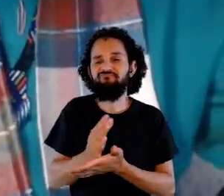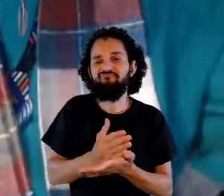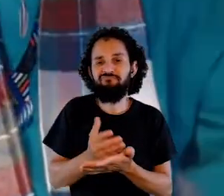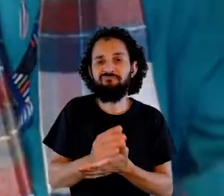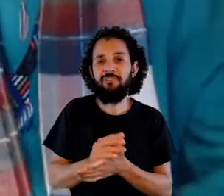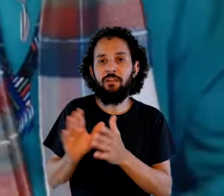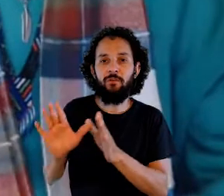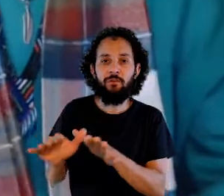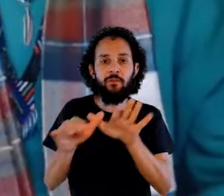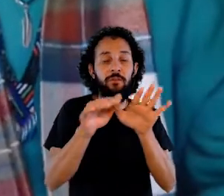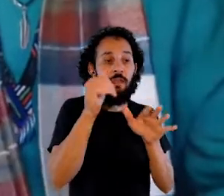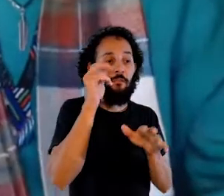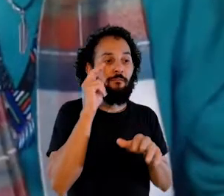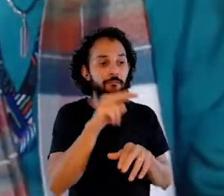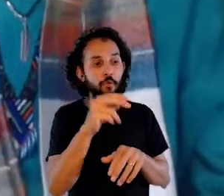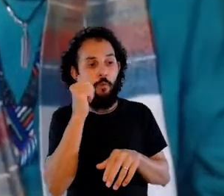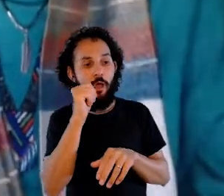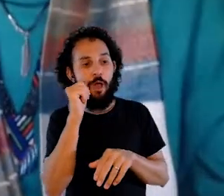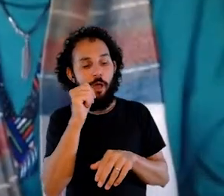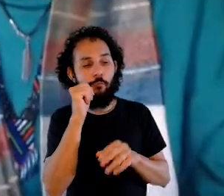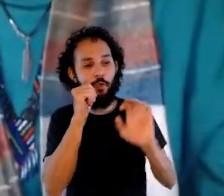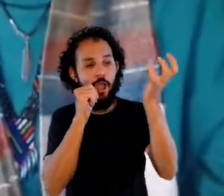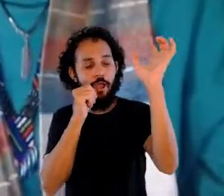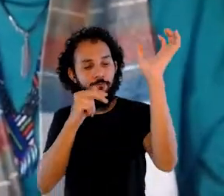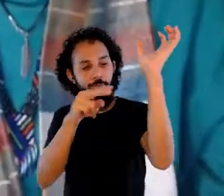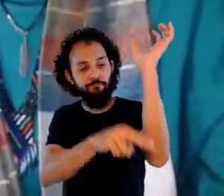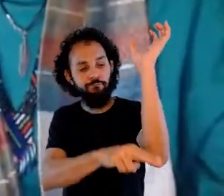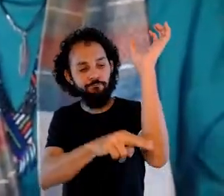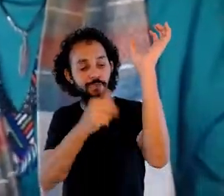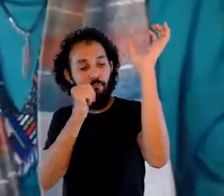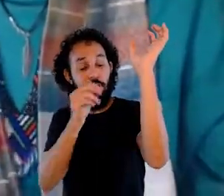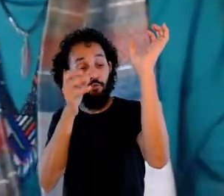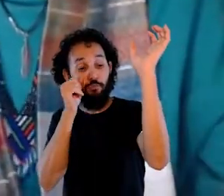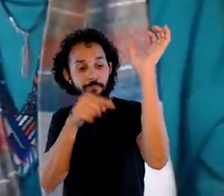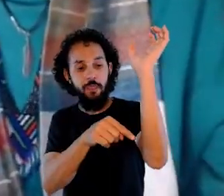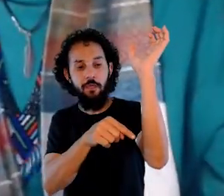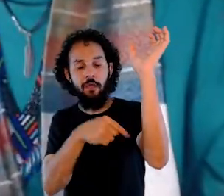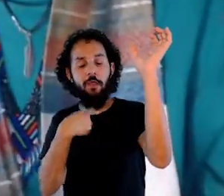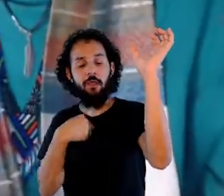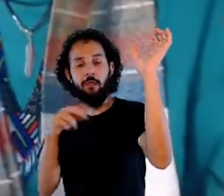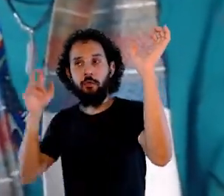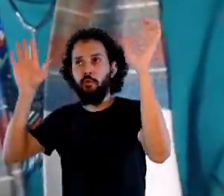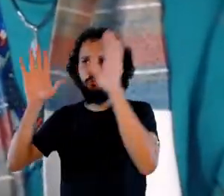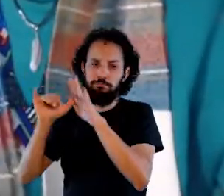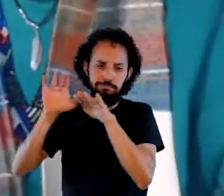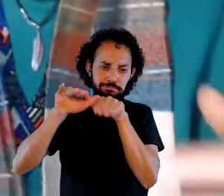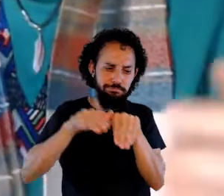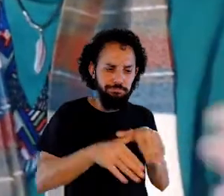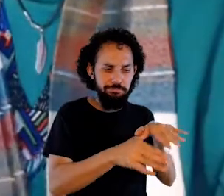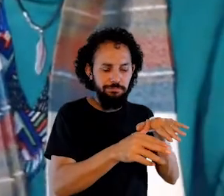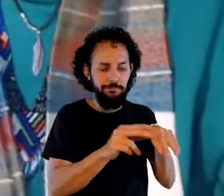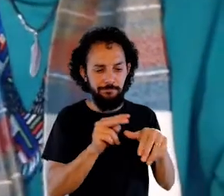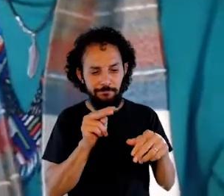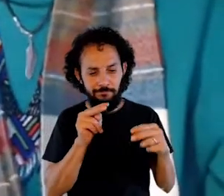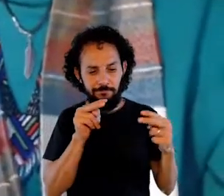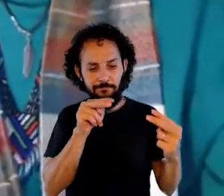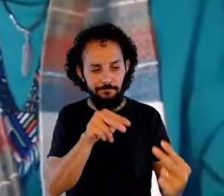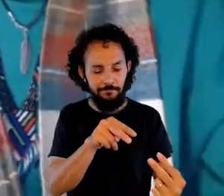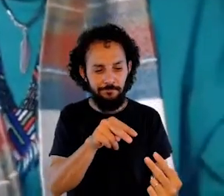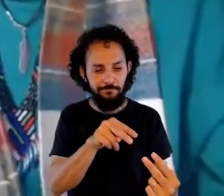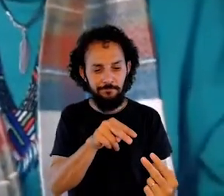dormindo debaixo de uma árvore. Ela vai até aquela mulher para conversar, eles se apaixonam, fazem